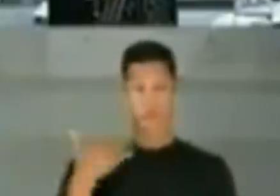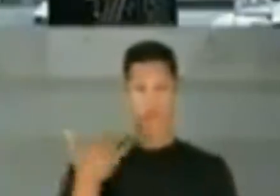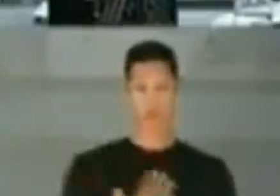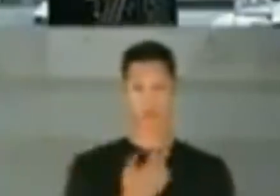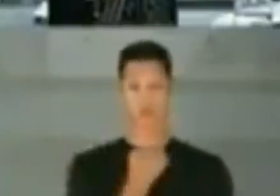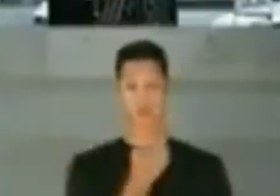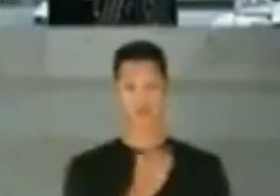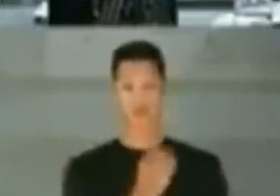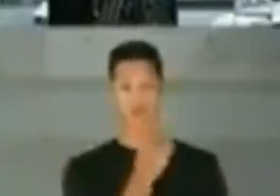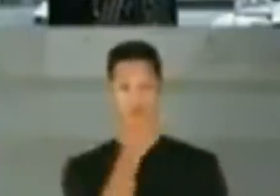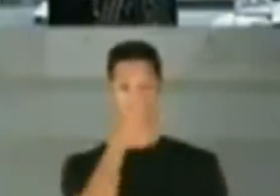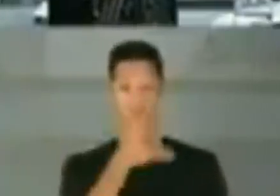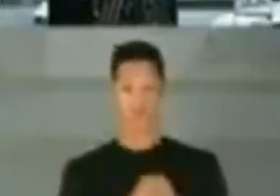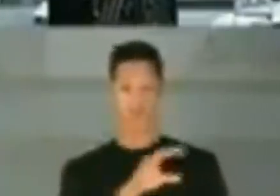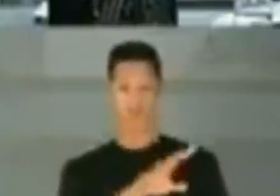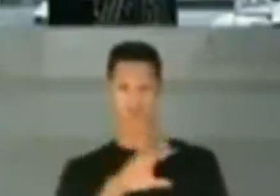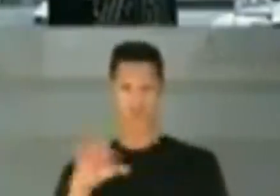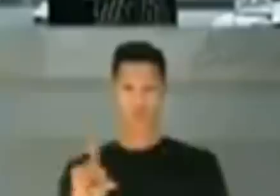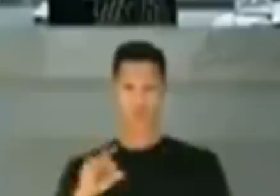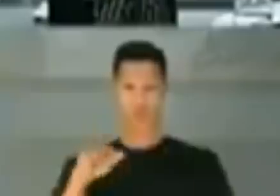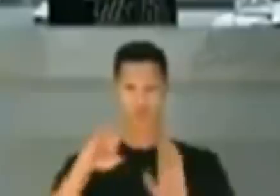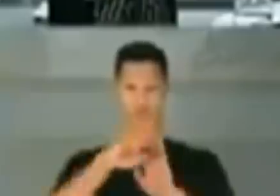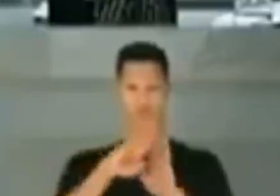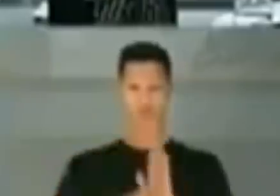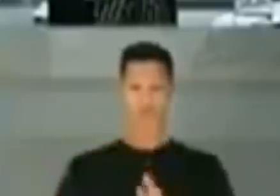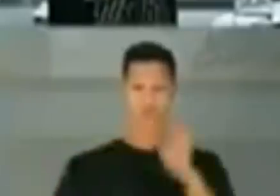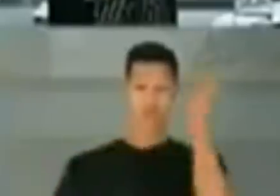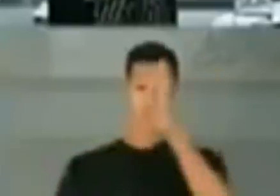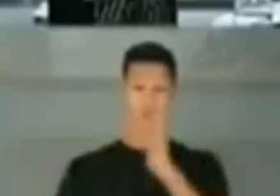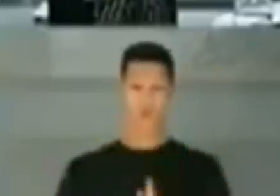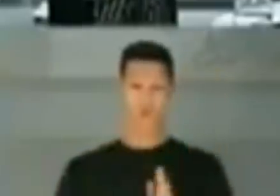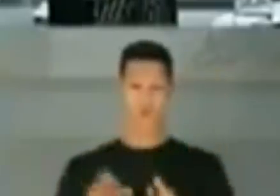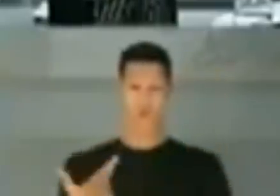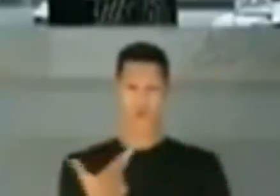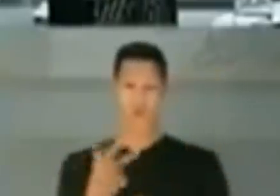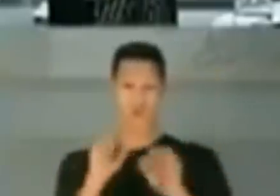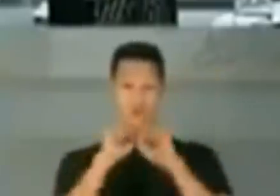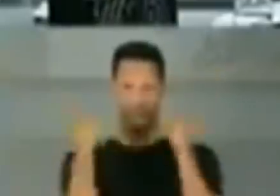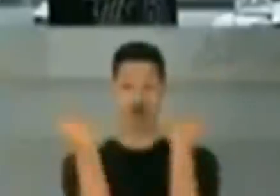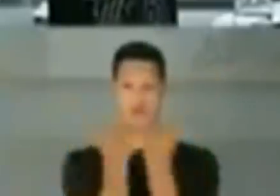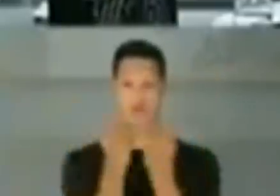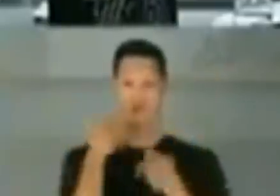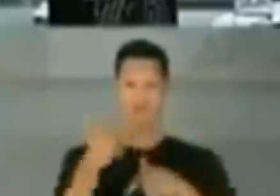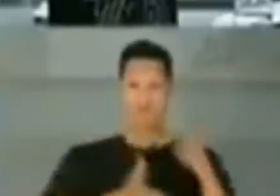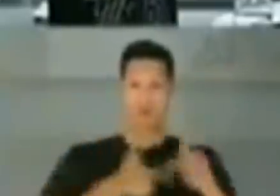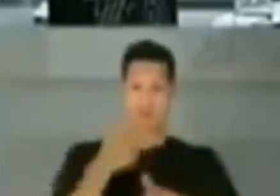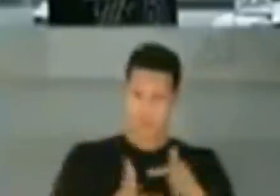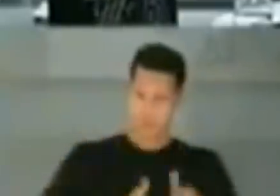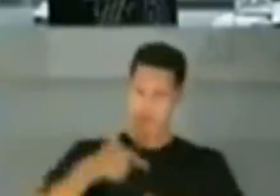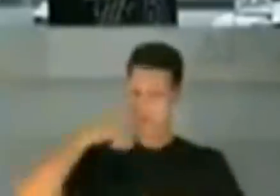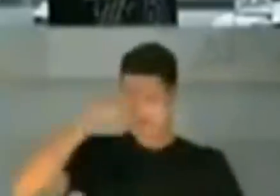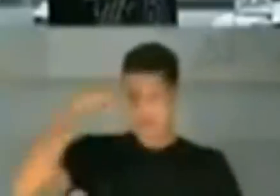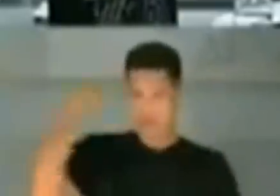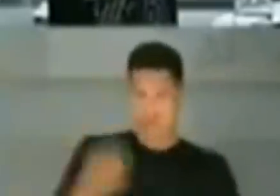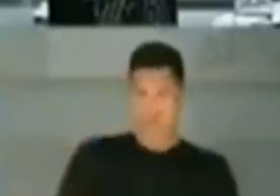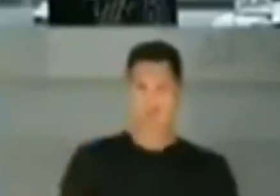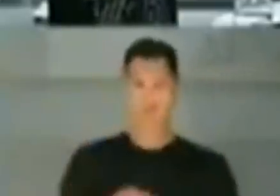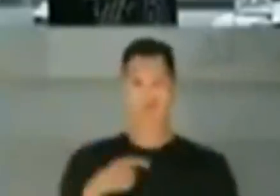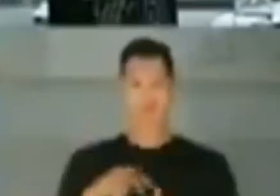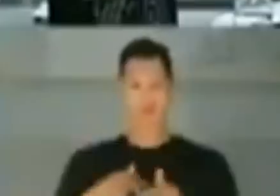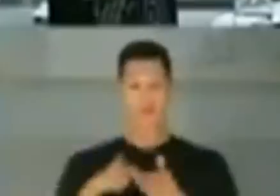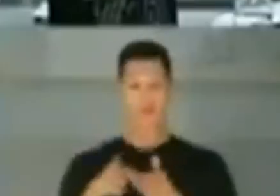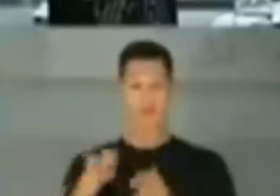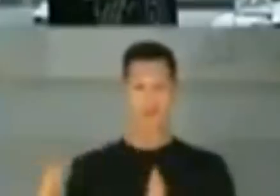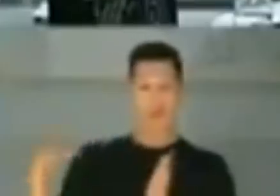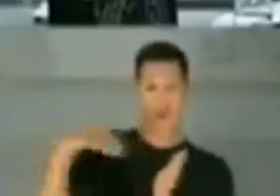desde 2019 na coordenação do Programa Nacional de Imunizações. Venho trabalhando incansavelmente. E